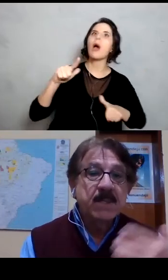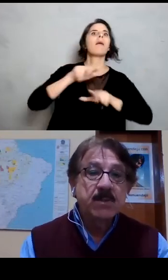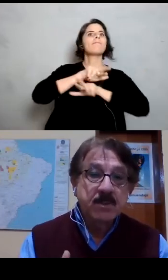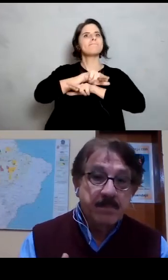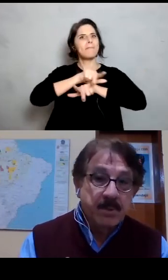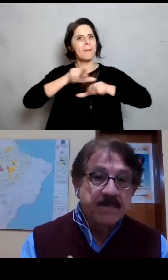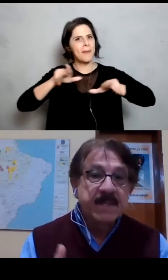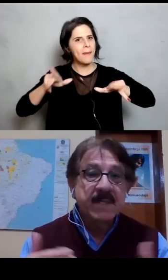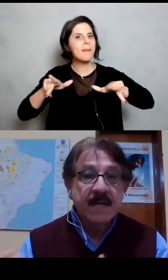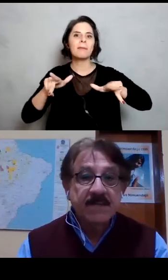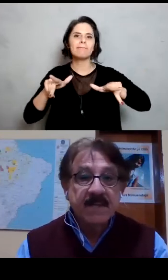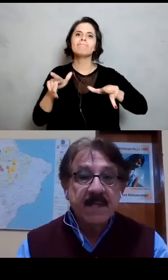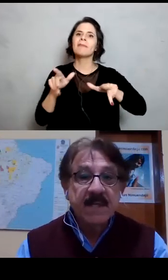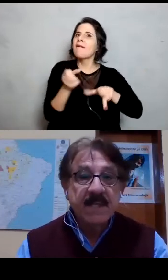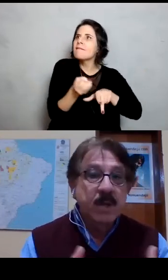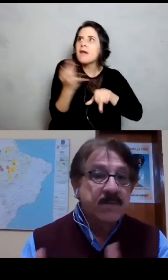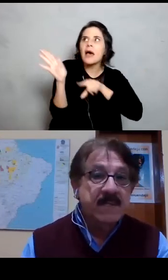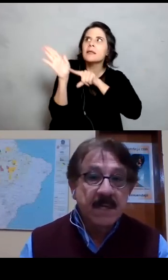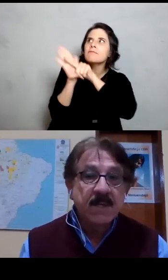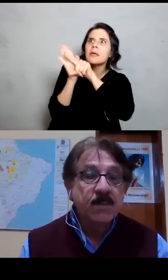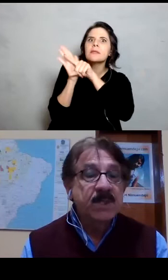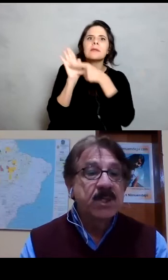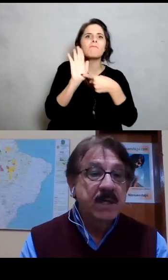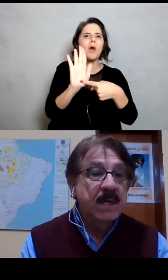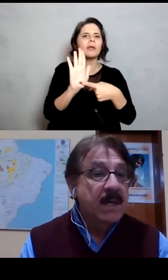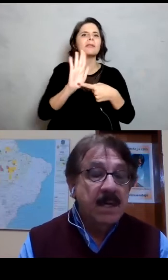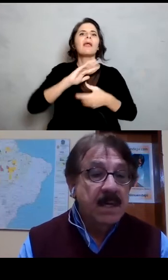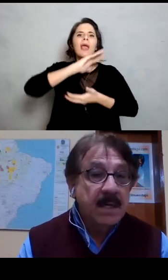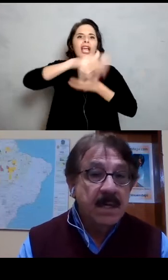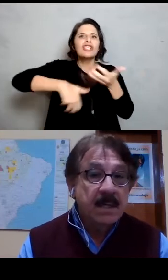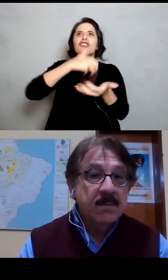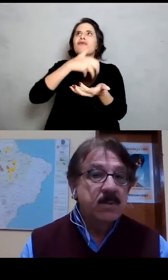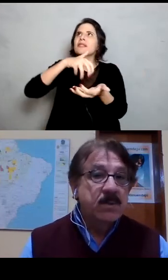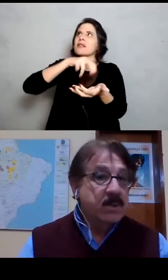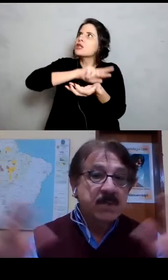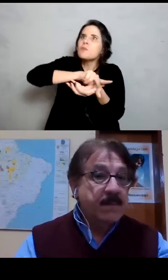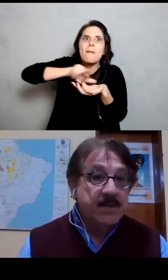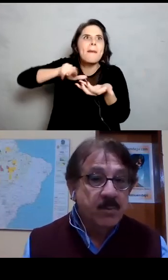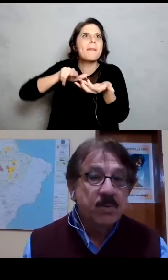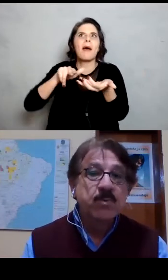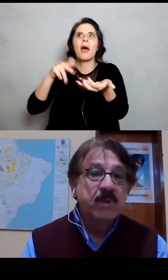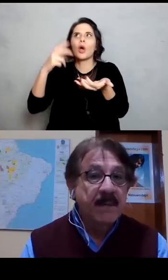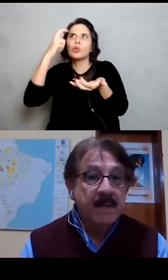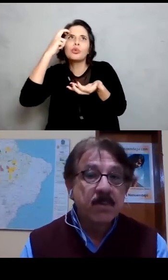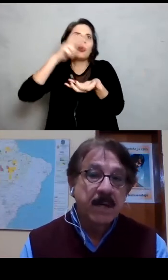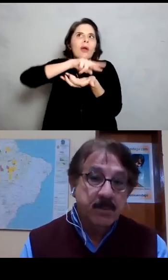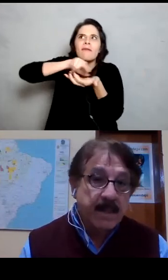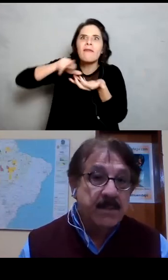próxima entre biodiversidade, diversidade cultural e diversidade linguística em outras partes do